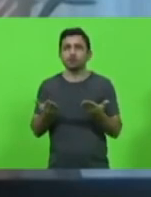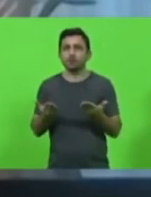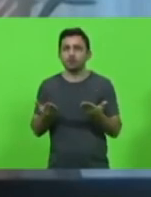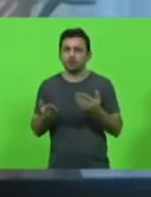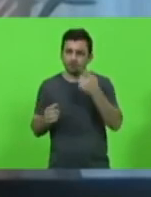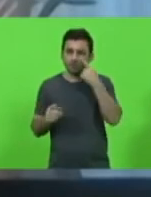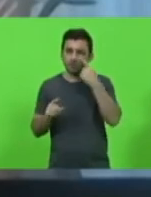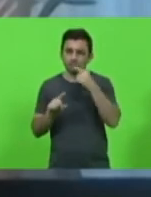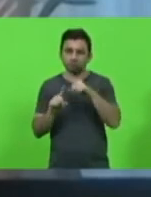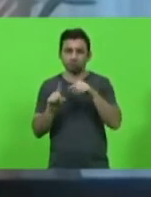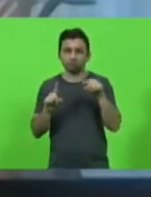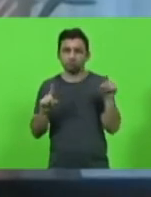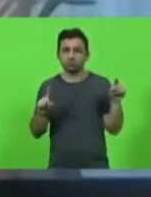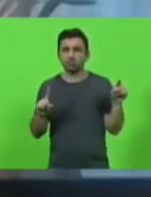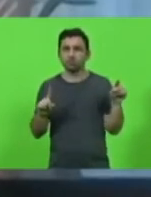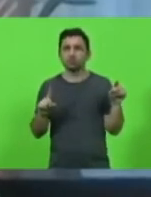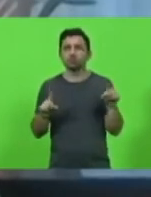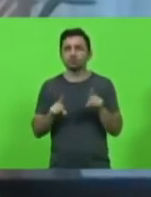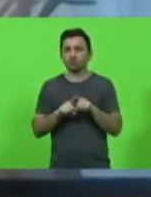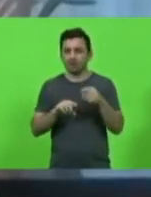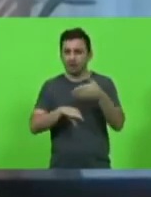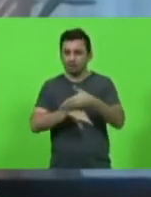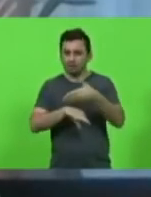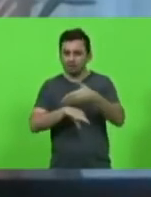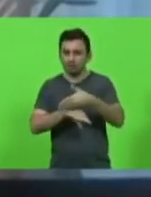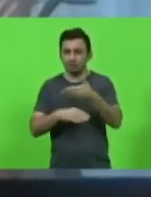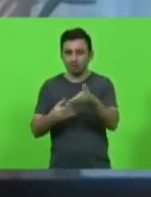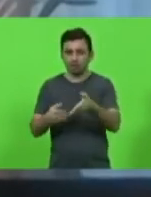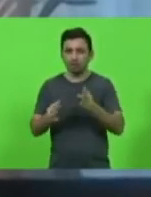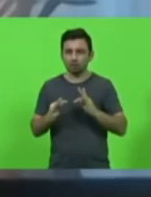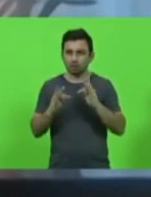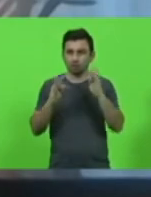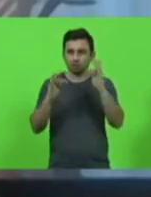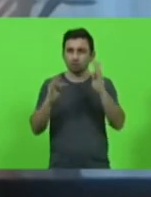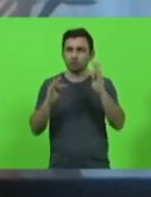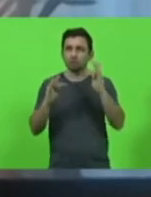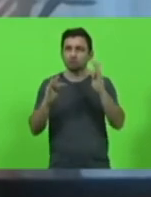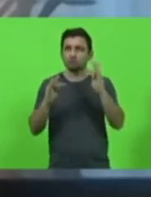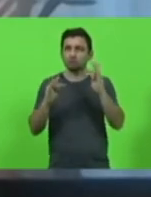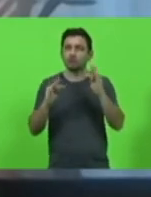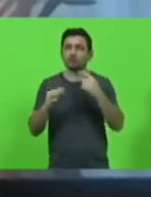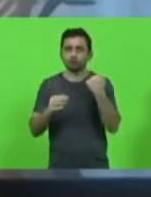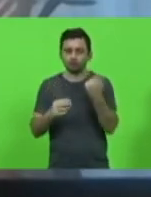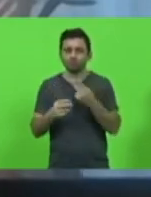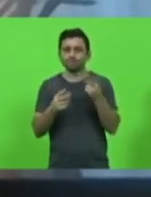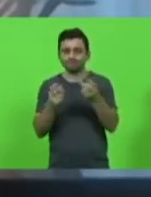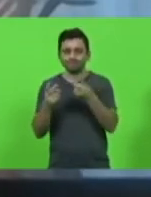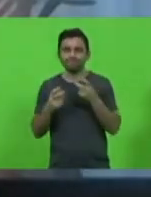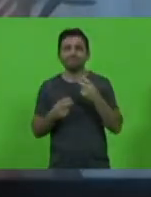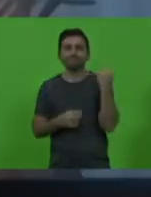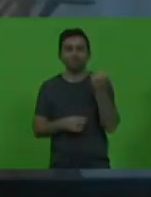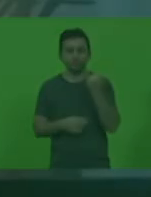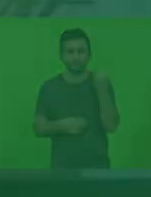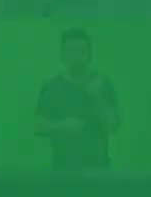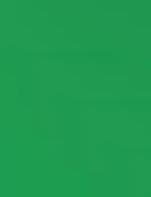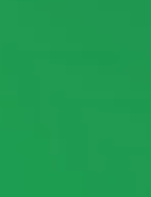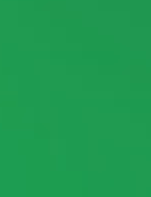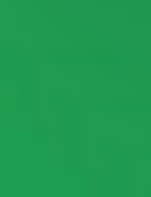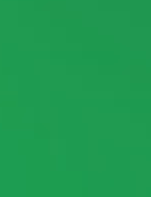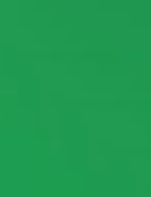os indicadores de acesso à tecnologia, por si só, nós já sabemos a importância que tem.